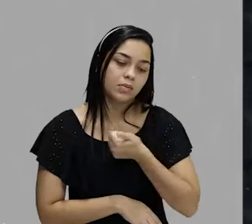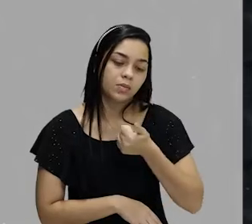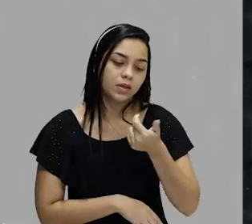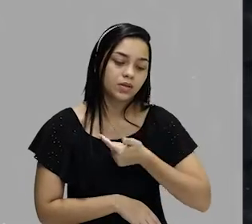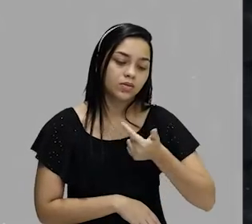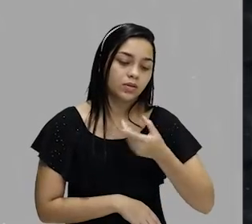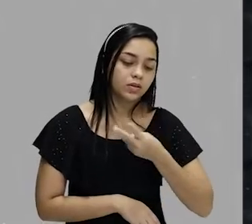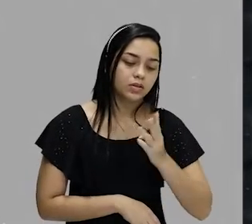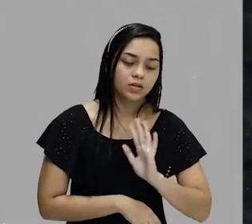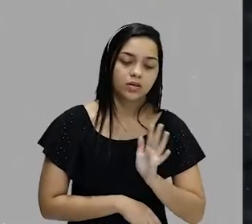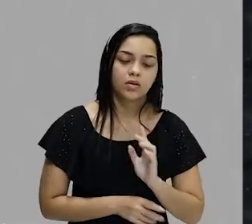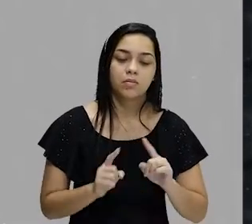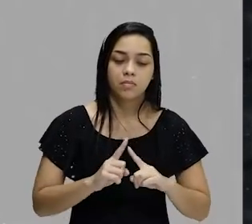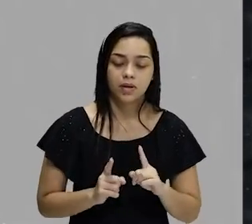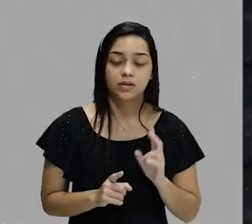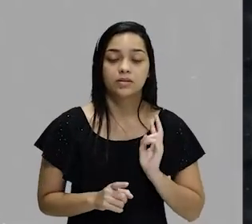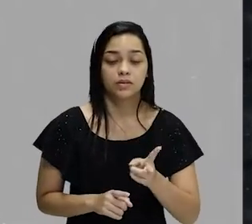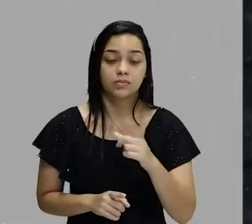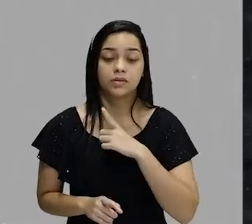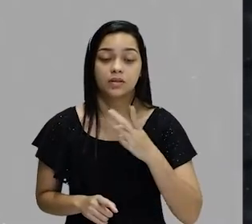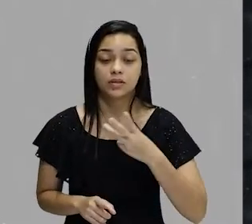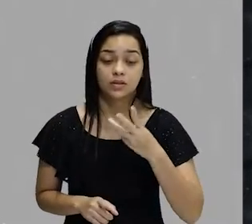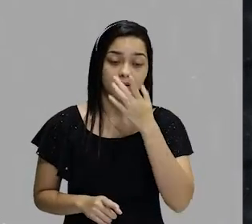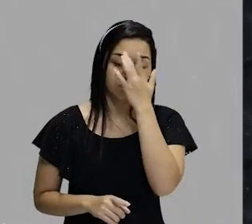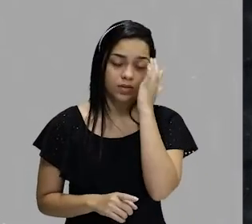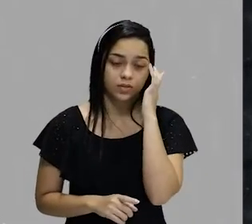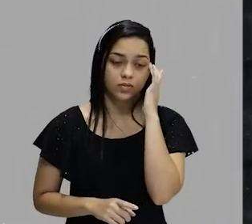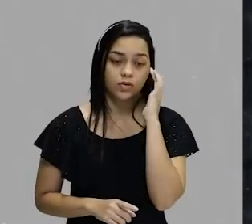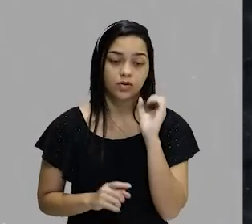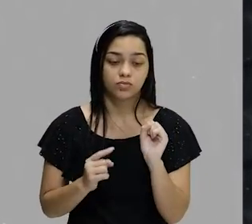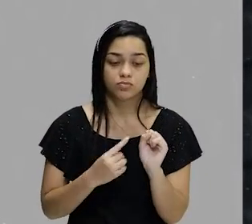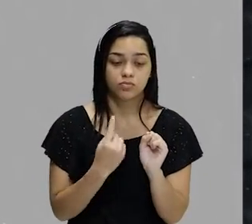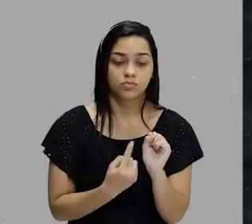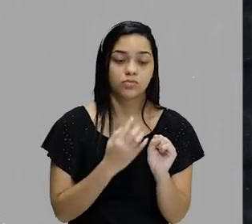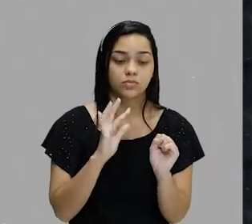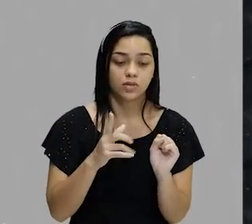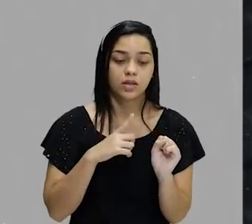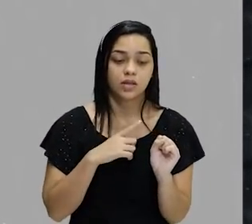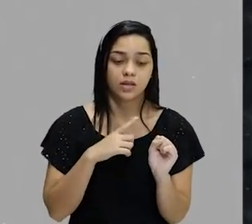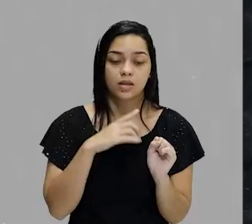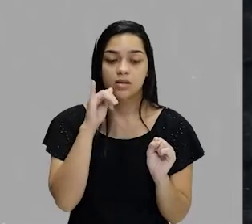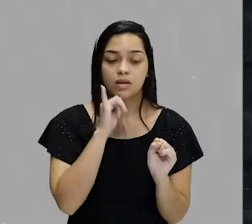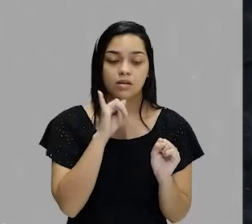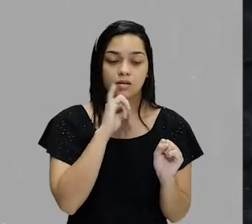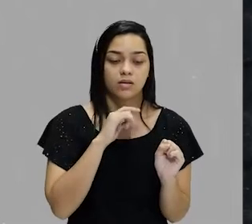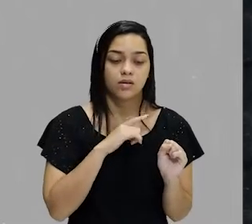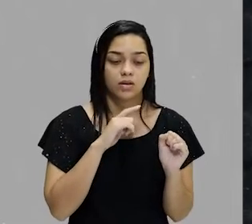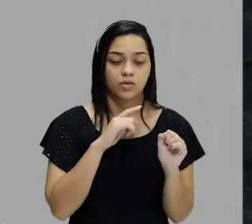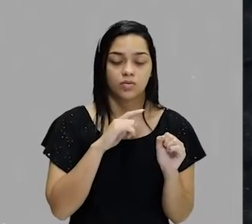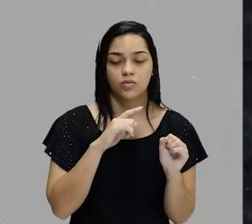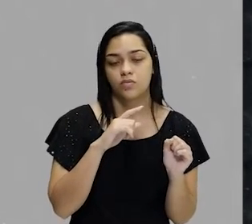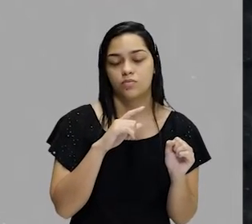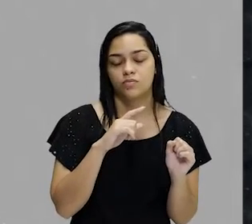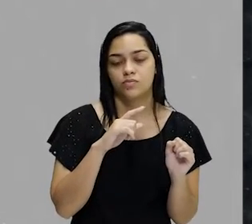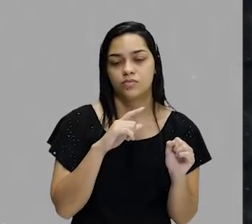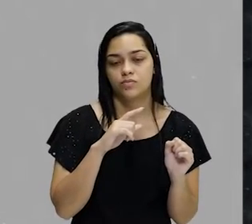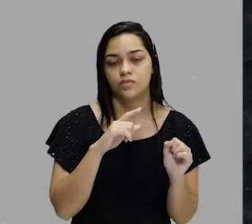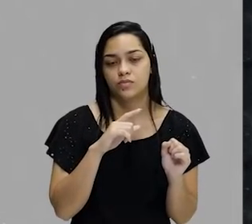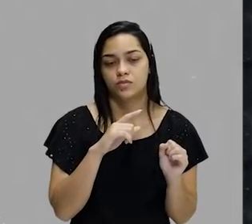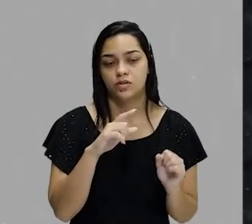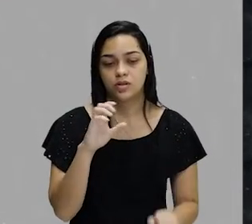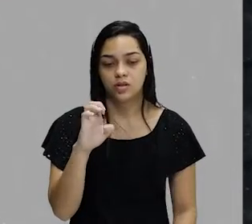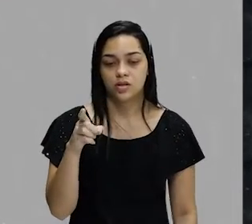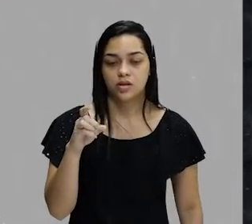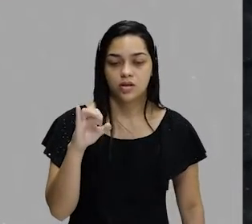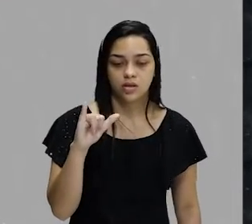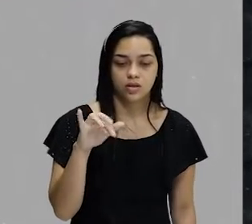nem a segunda, nem a terceira. Ele sempre vai ficar na terceira pessoa do singular. Já dei até exemplo, né, do verbo haver, no sentido de existir, que não varia.